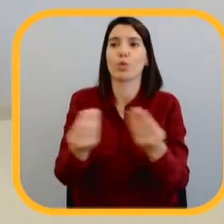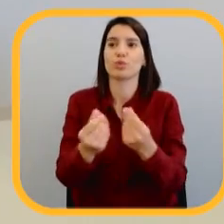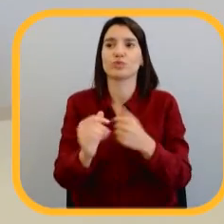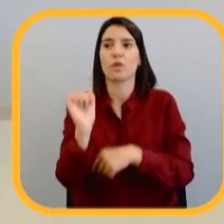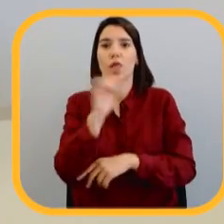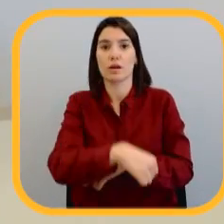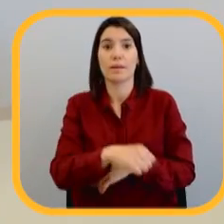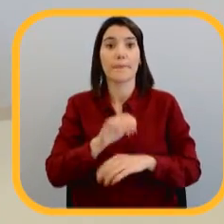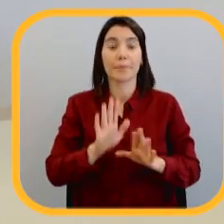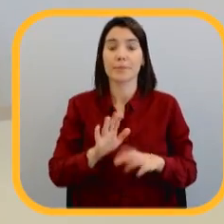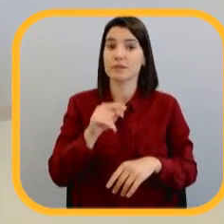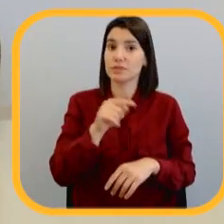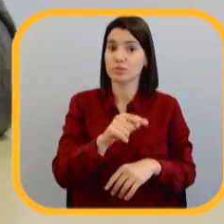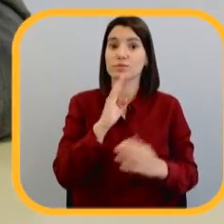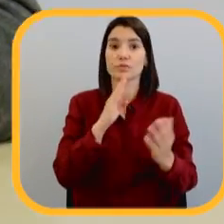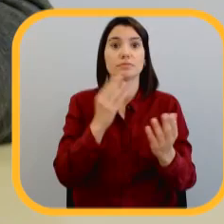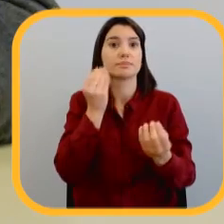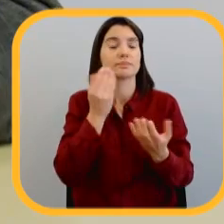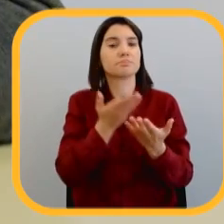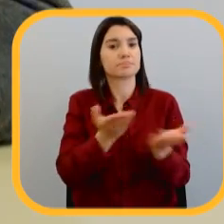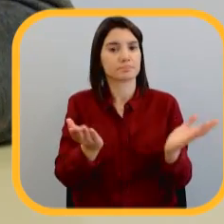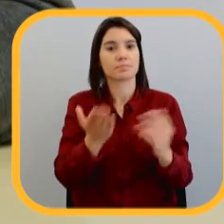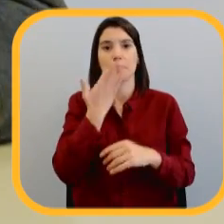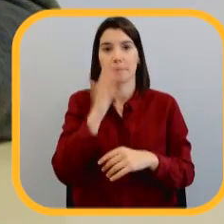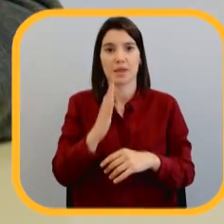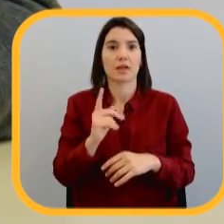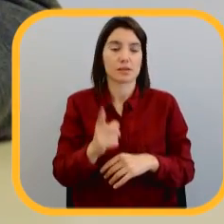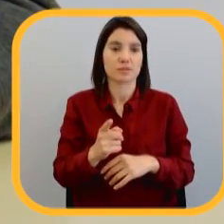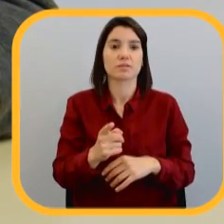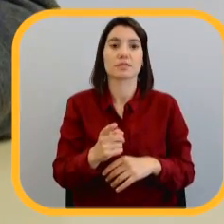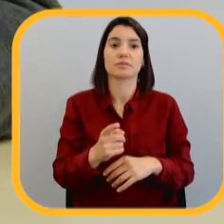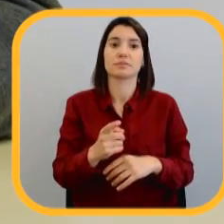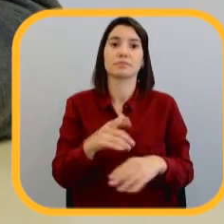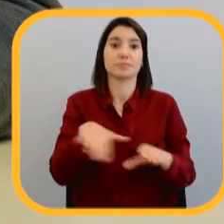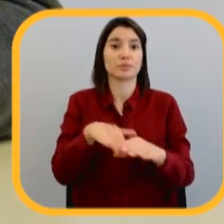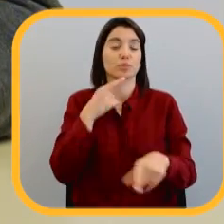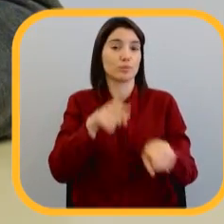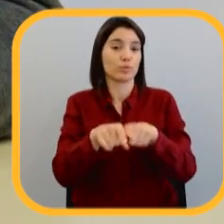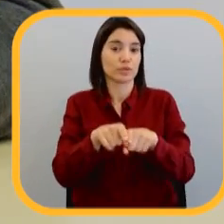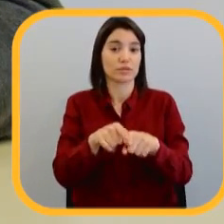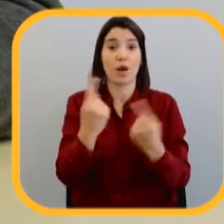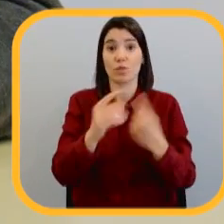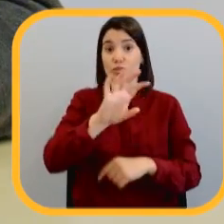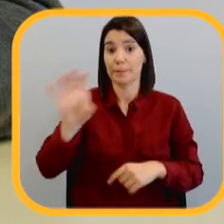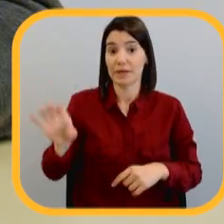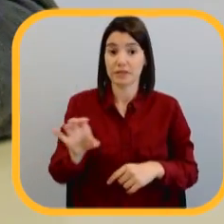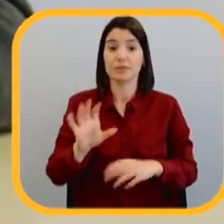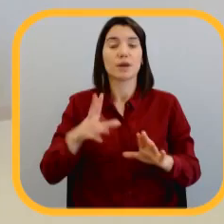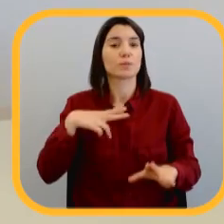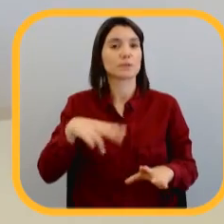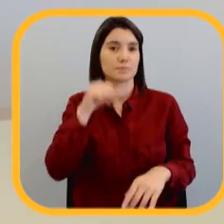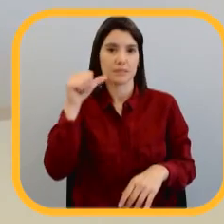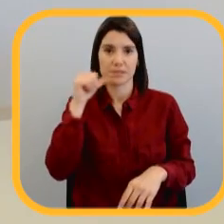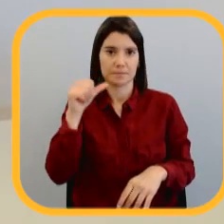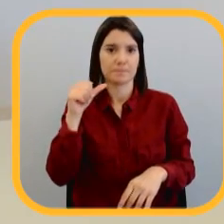ou determinado tipo de produtos. Isso faz parte, aparentemente, do repertório da participação política em alguns países,